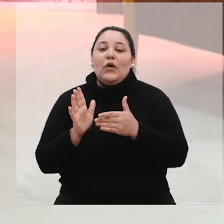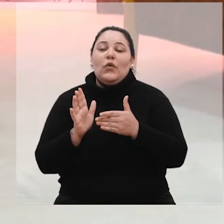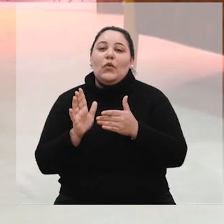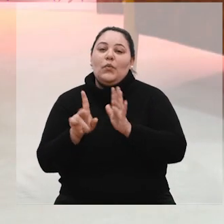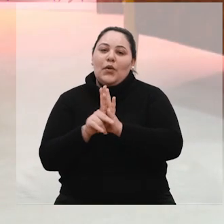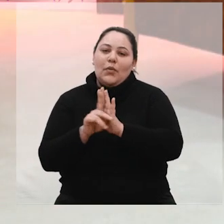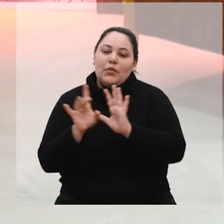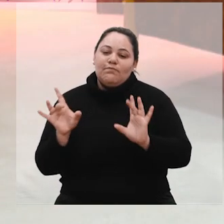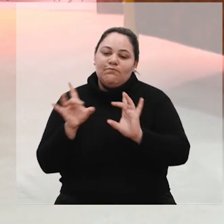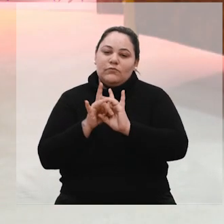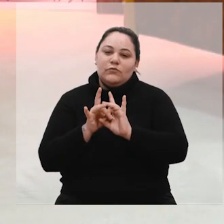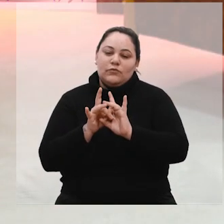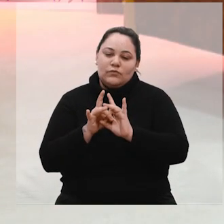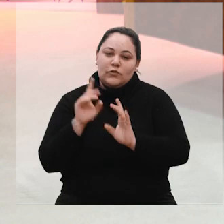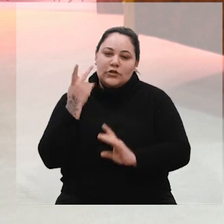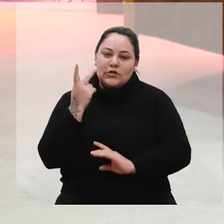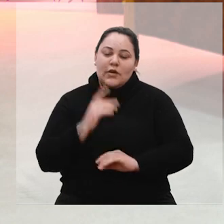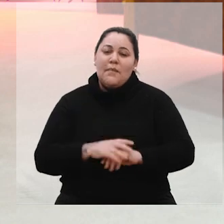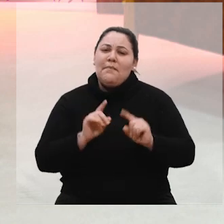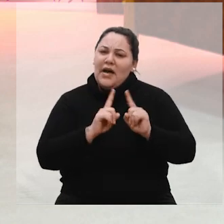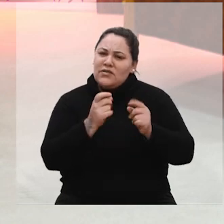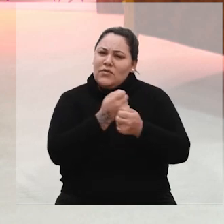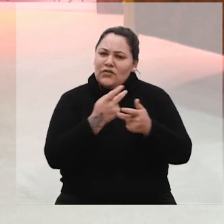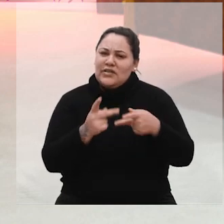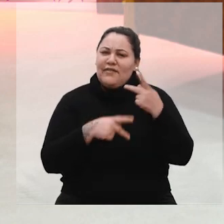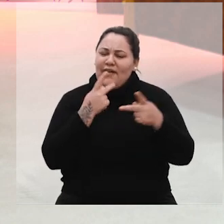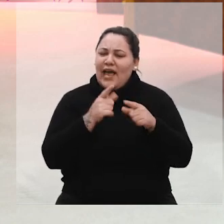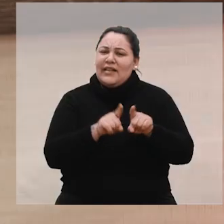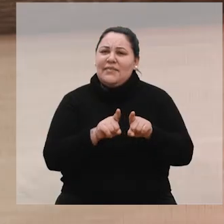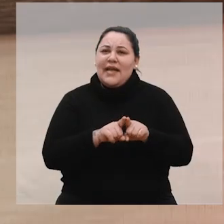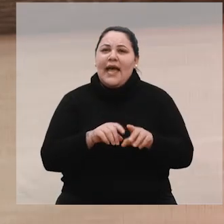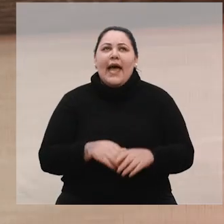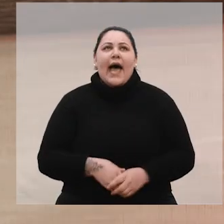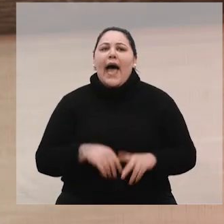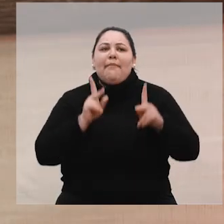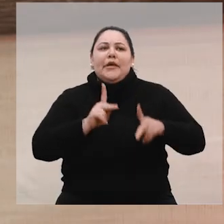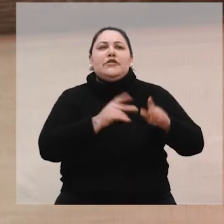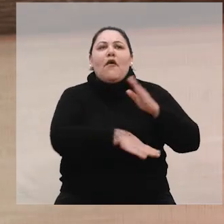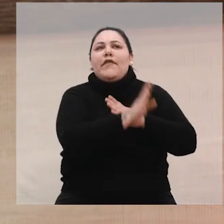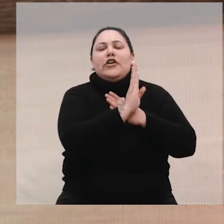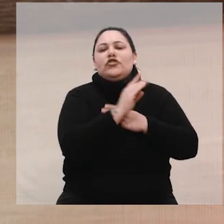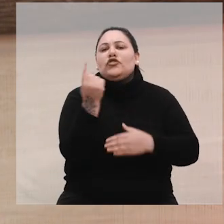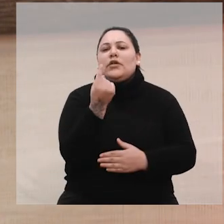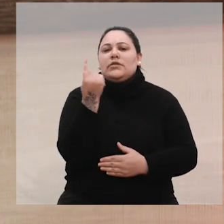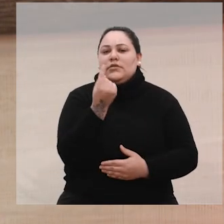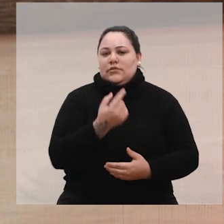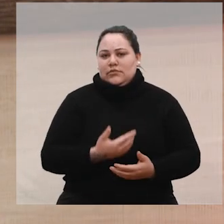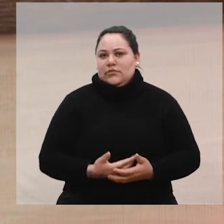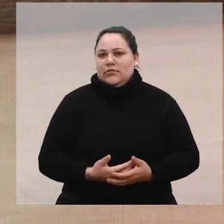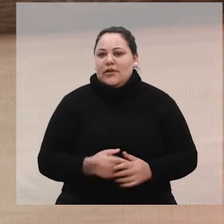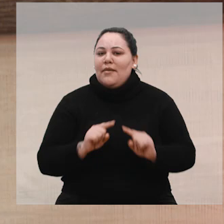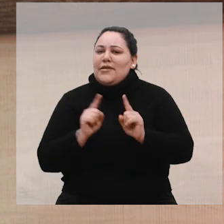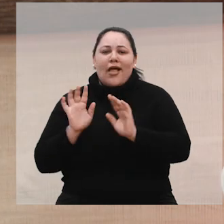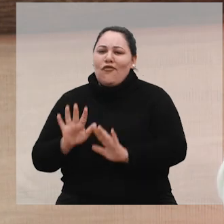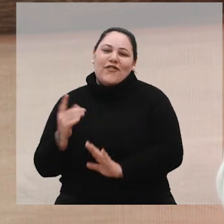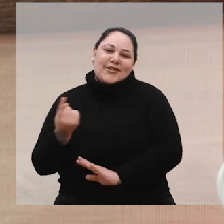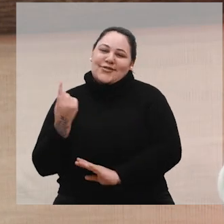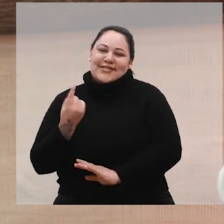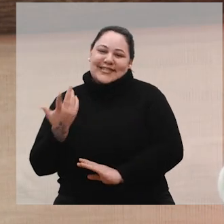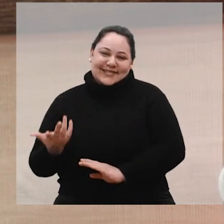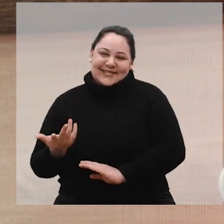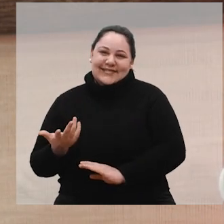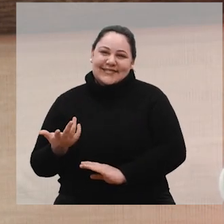vínculo com a história. Mas algo que é muito explorado é isso. Mas a pessoa saiu sozinha. Mas ela não